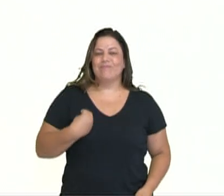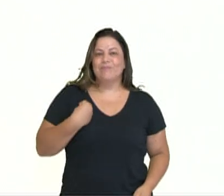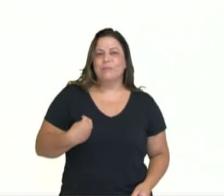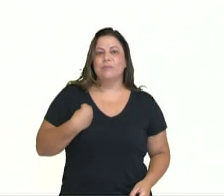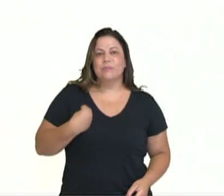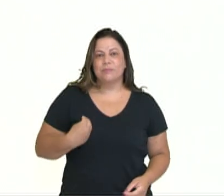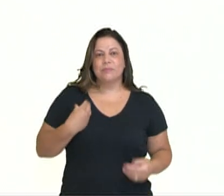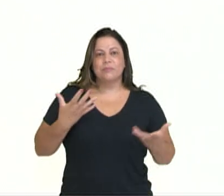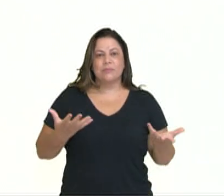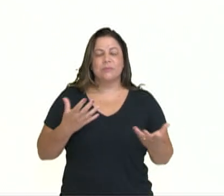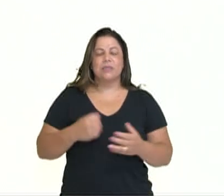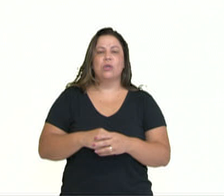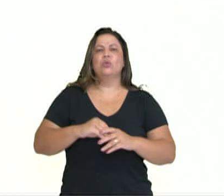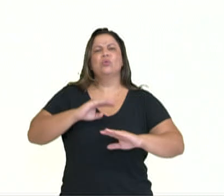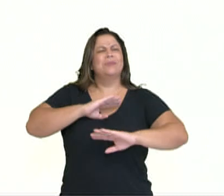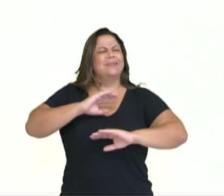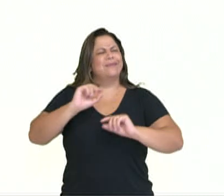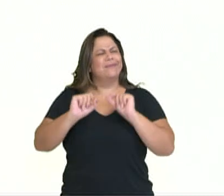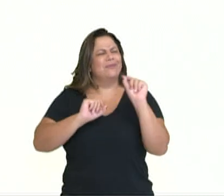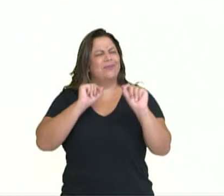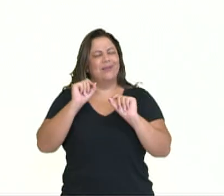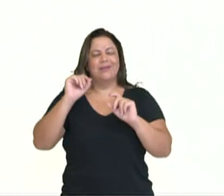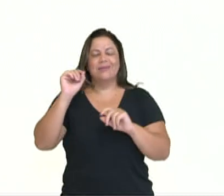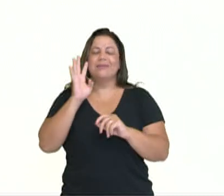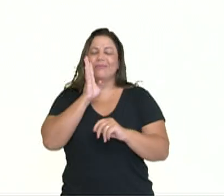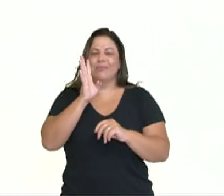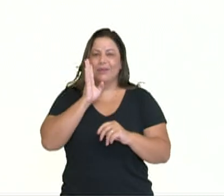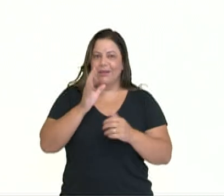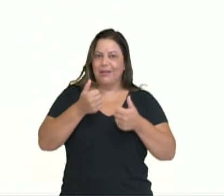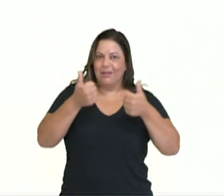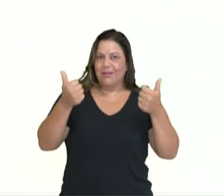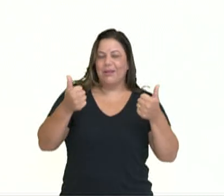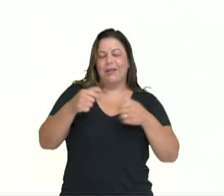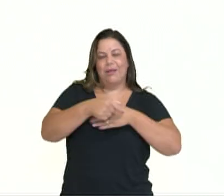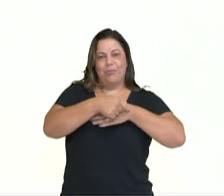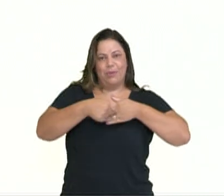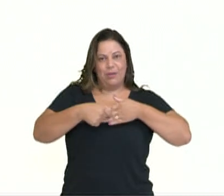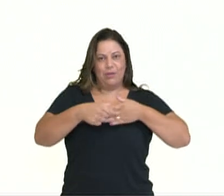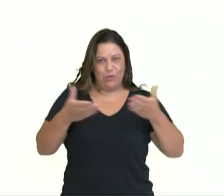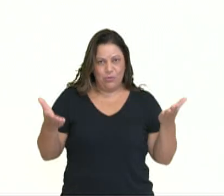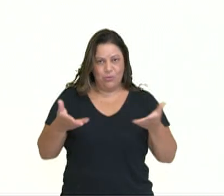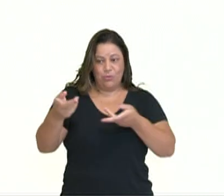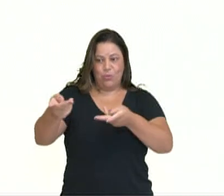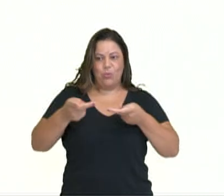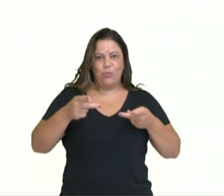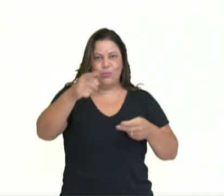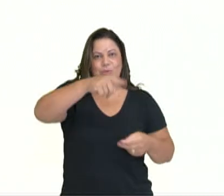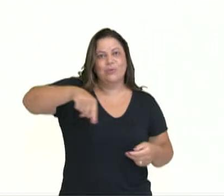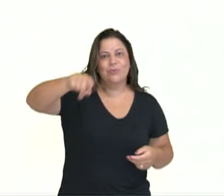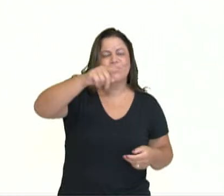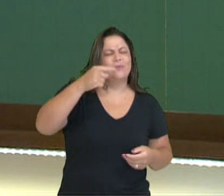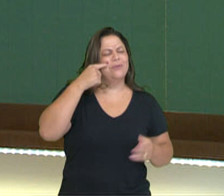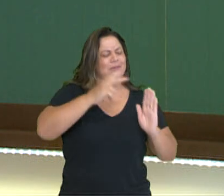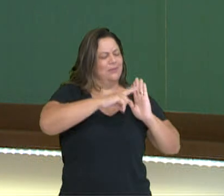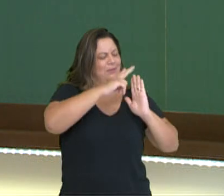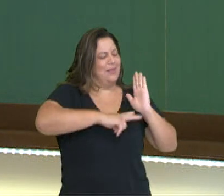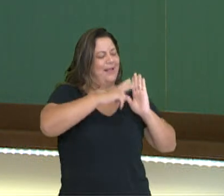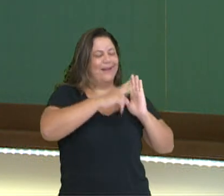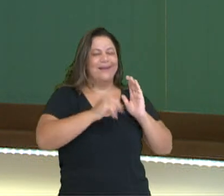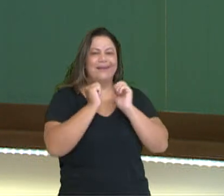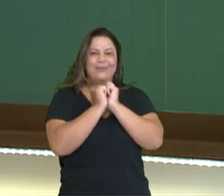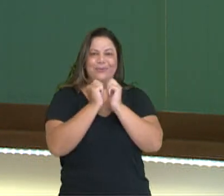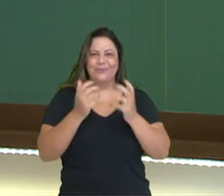uma situação muito bacana abordada pela autora. Convido vocês a fazerem a leitura comigo.